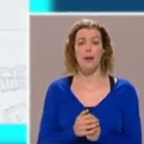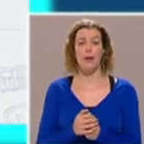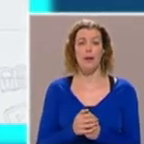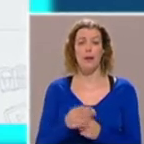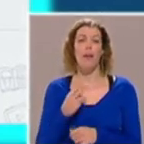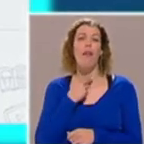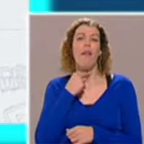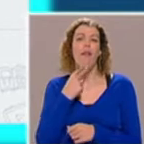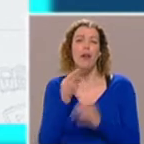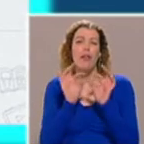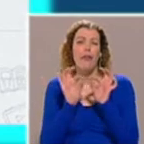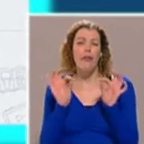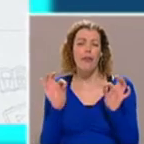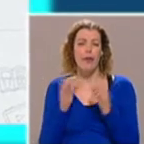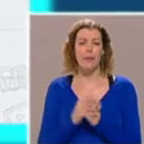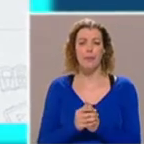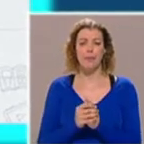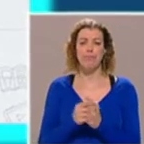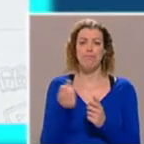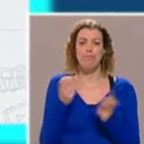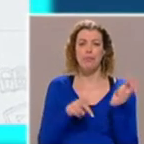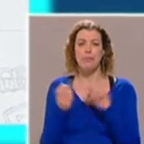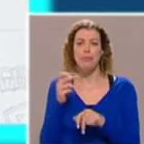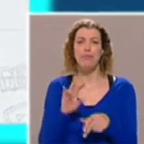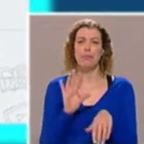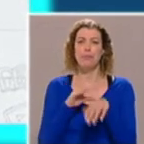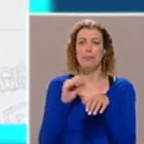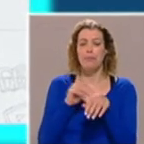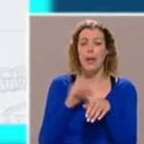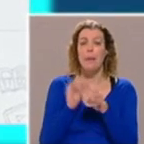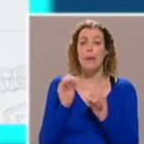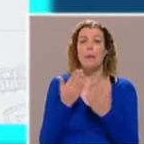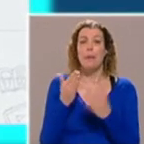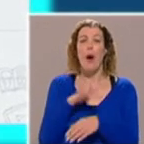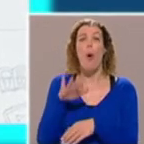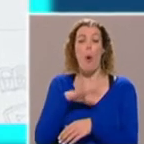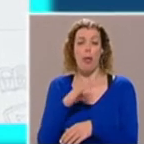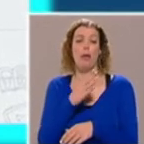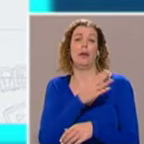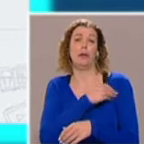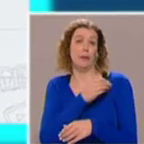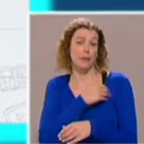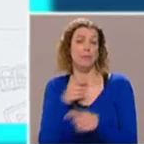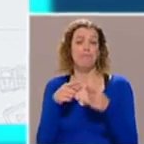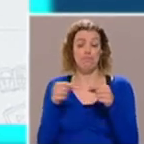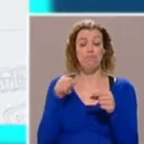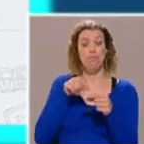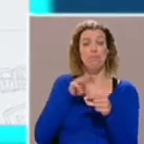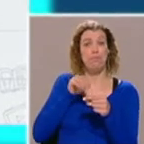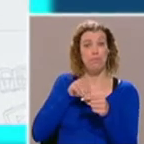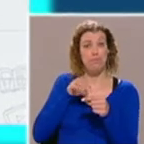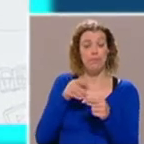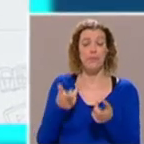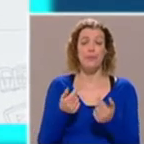uma voz mais aguda, ao aparecimento de pelos, sobretudo nas axilas e na zona púbica, e surge